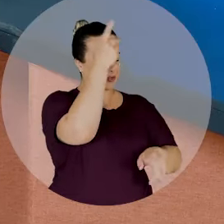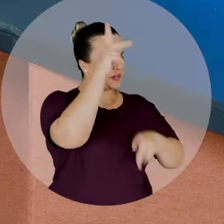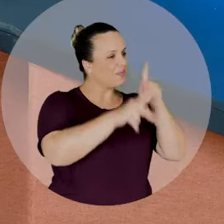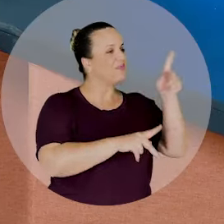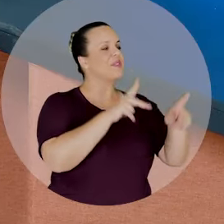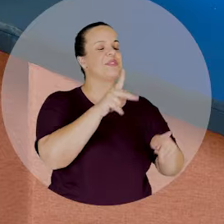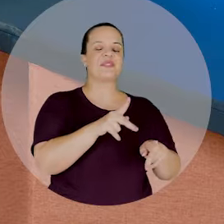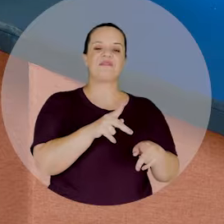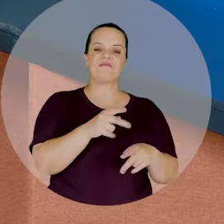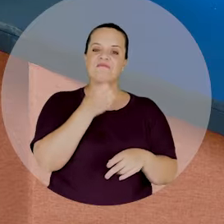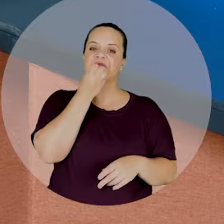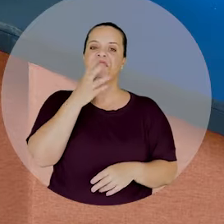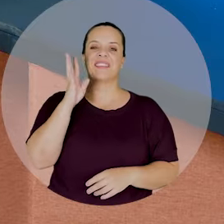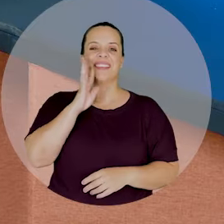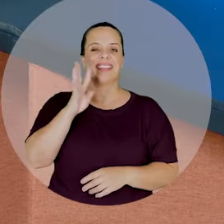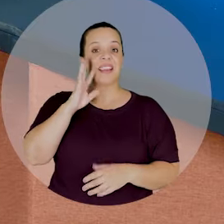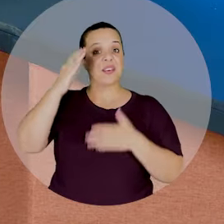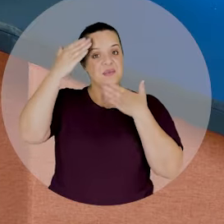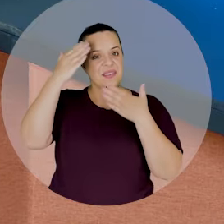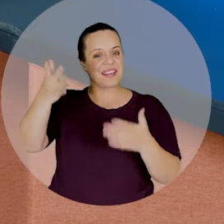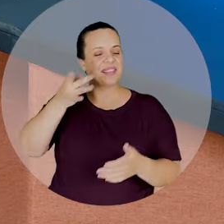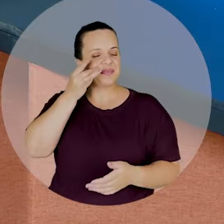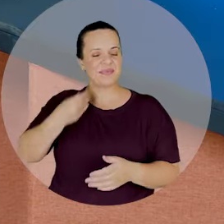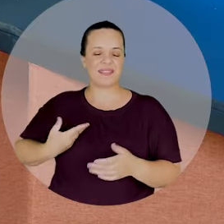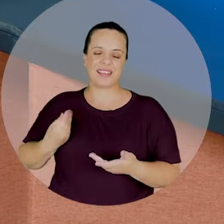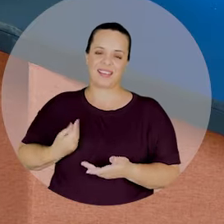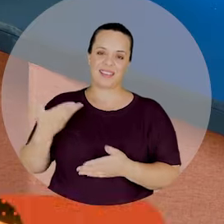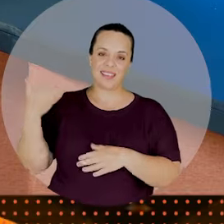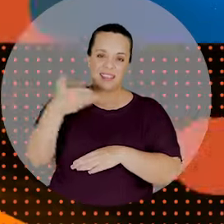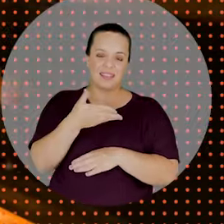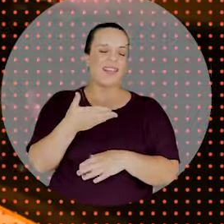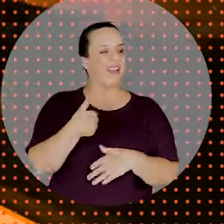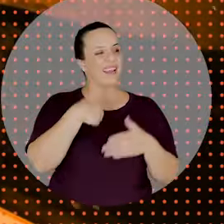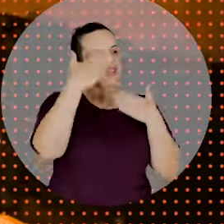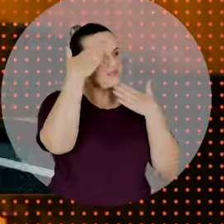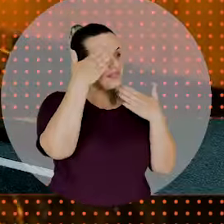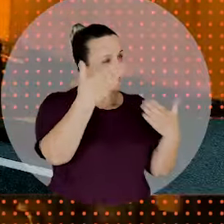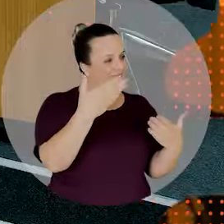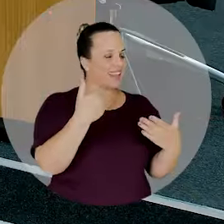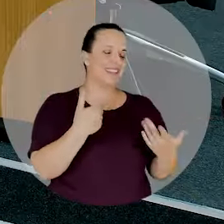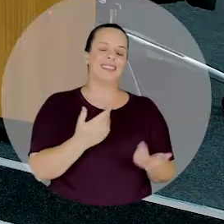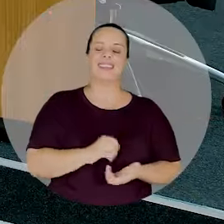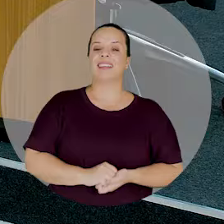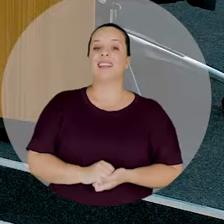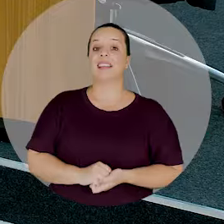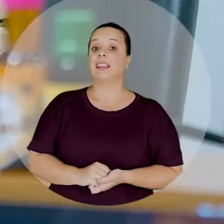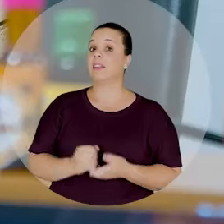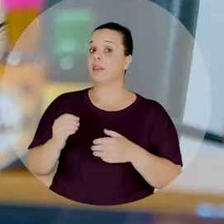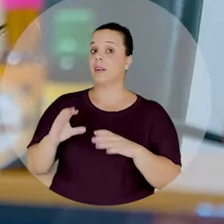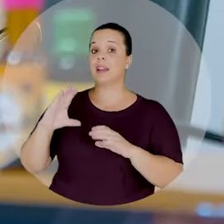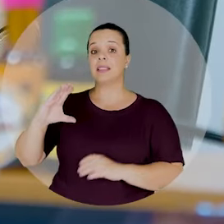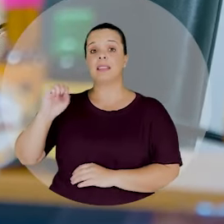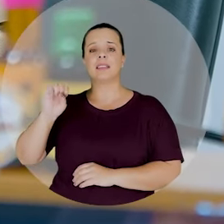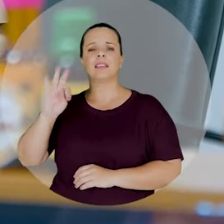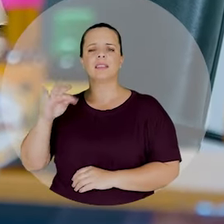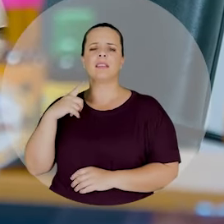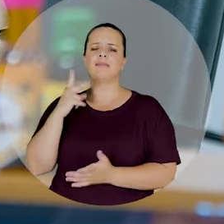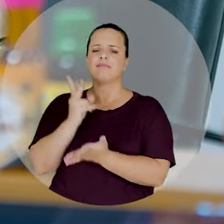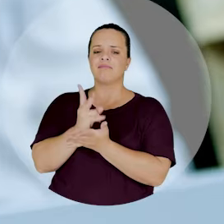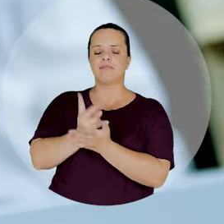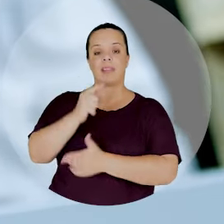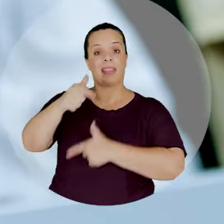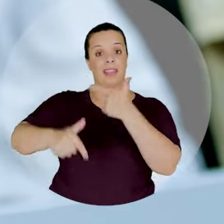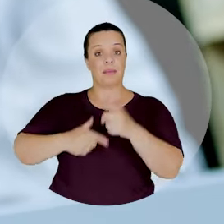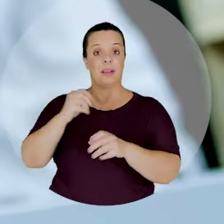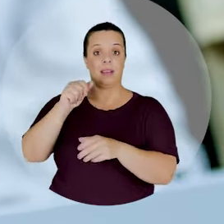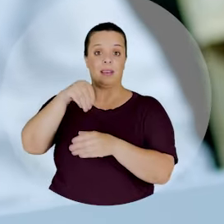Que bacana, Thaís. Muito obrigada pela sua presença. Obrigada, eu que agradeço. As câmaras setoriais temáticas estão sempre